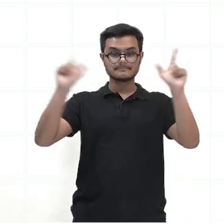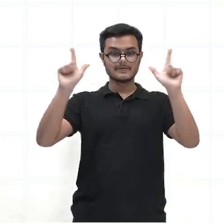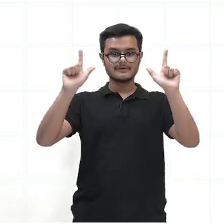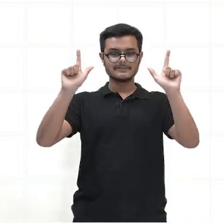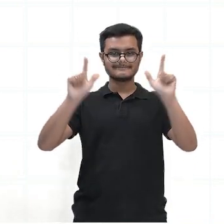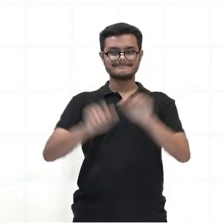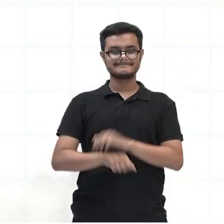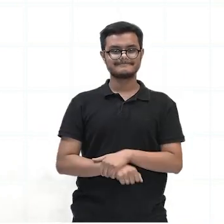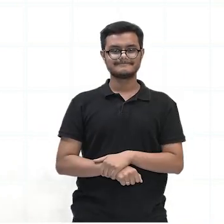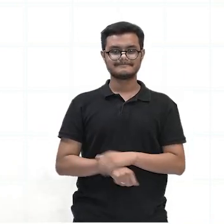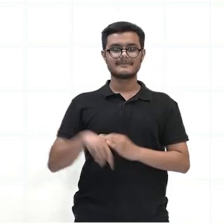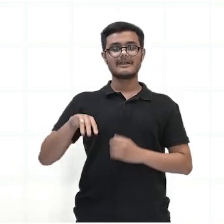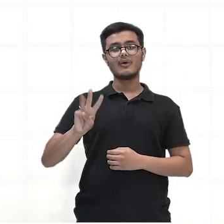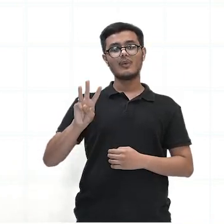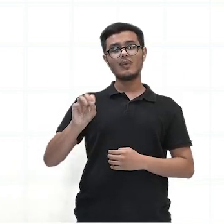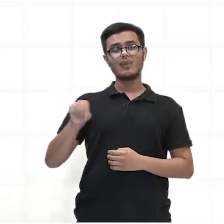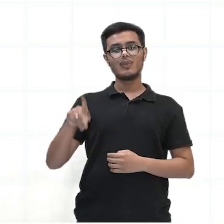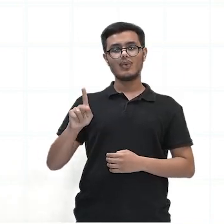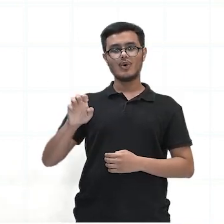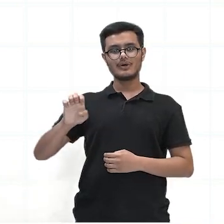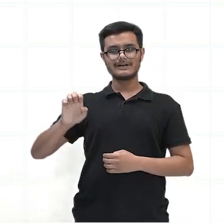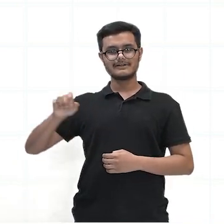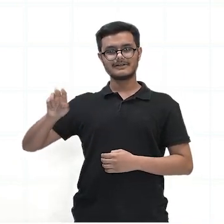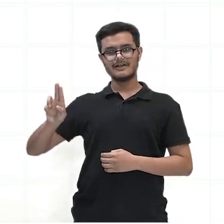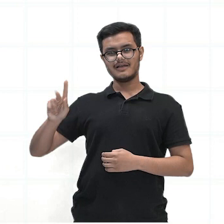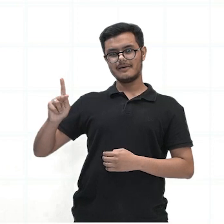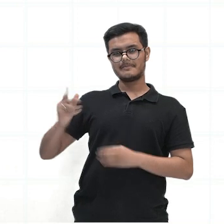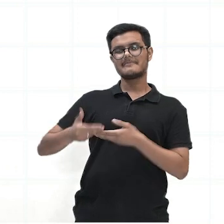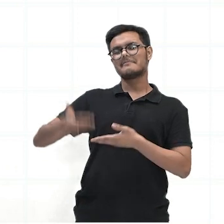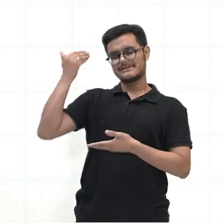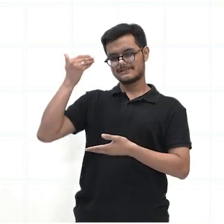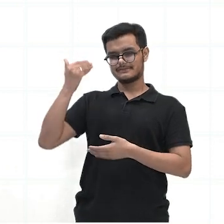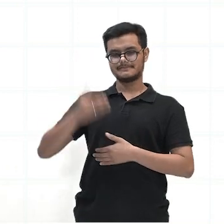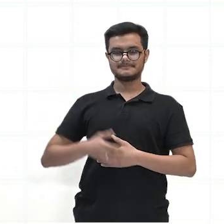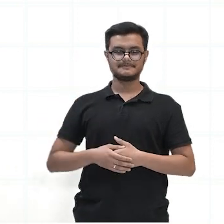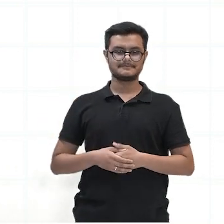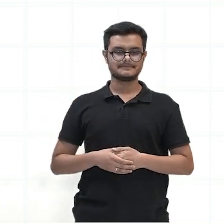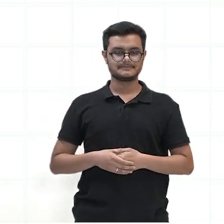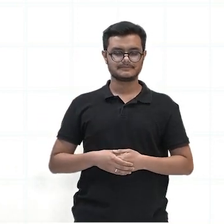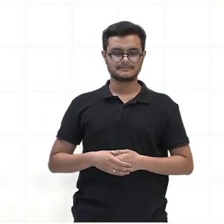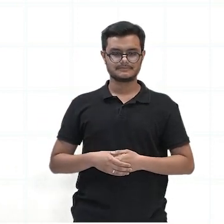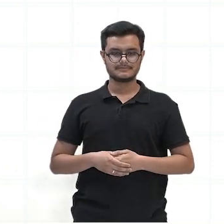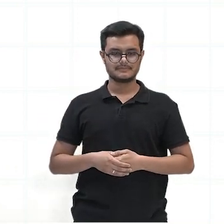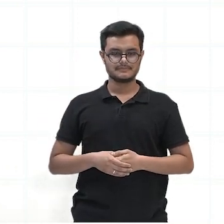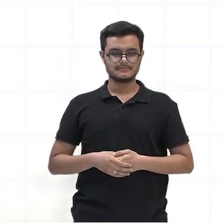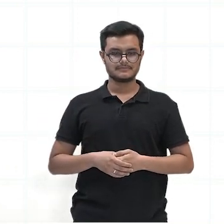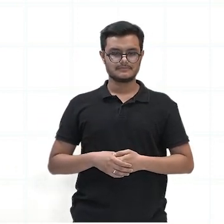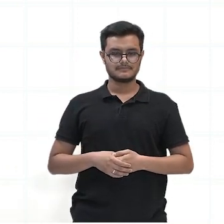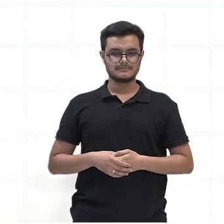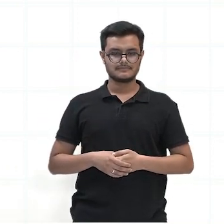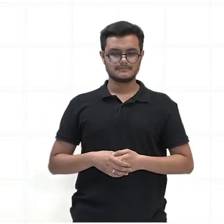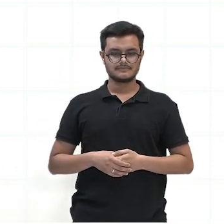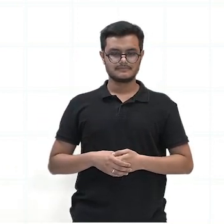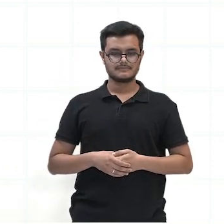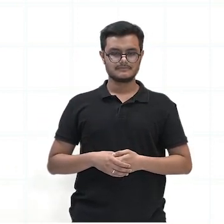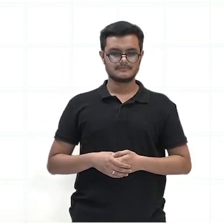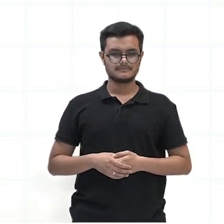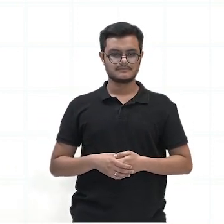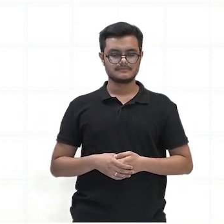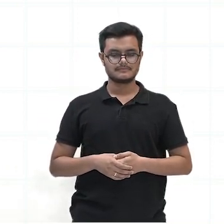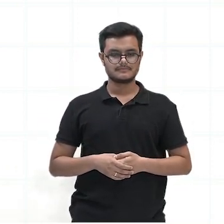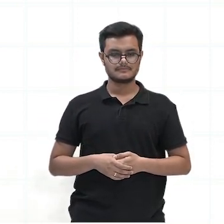é woke up. Woke up. Acordei, acordaram,